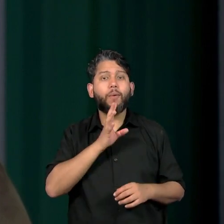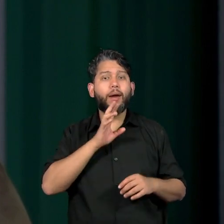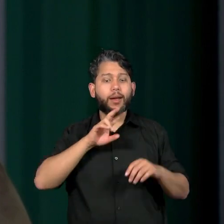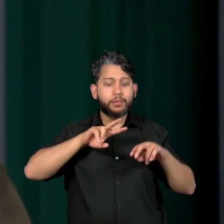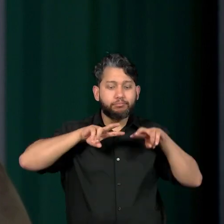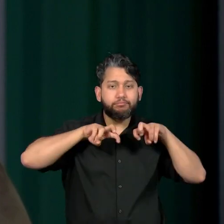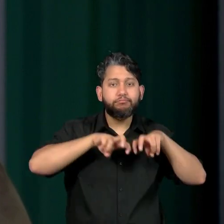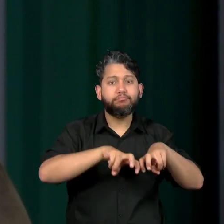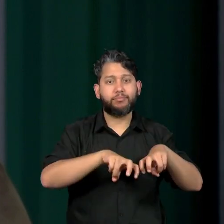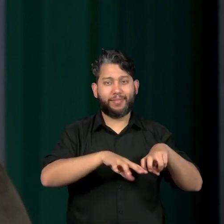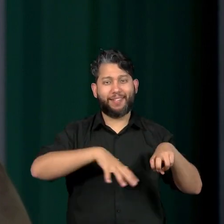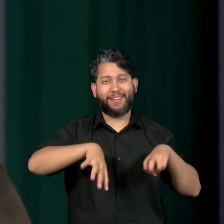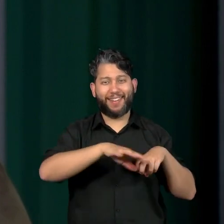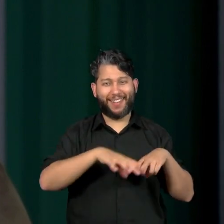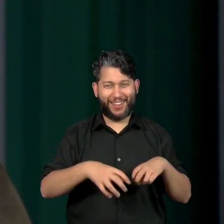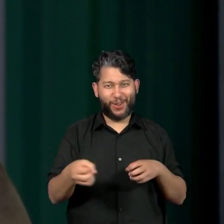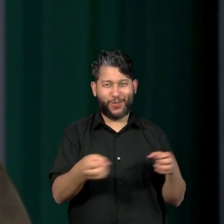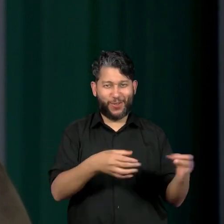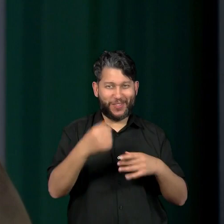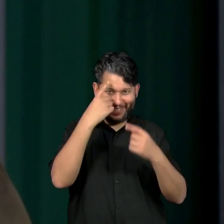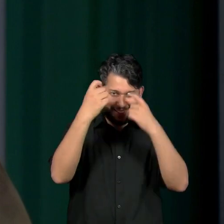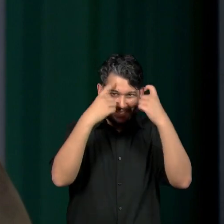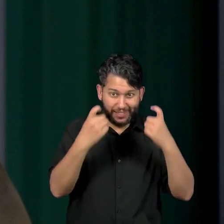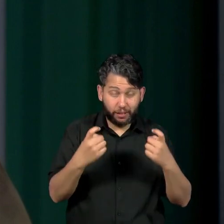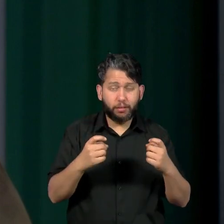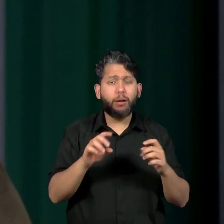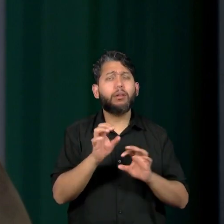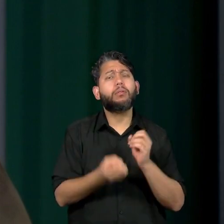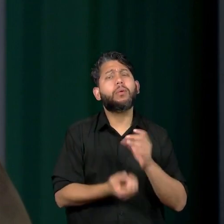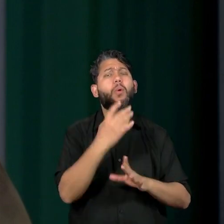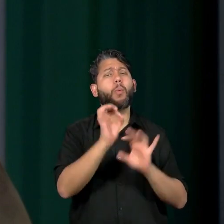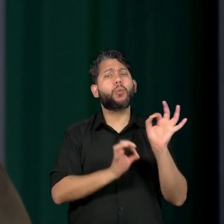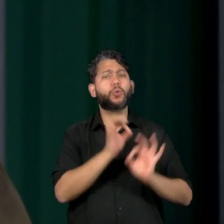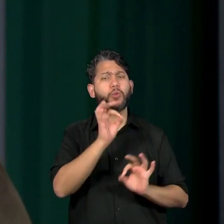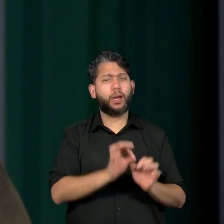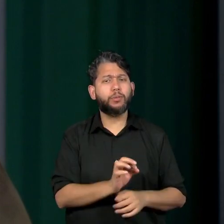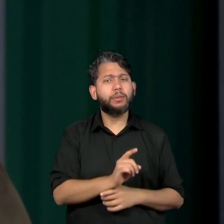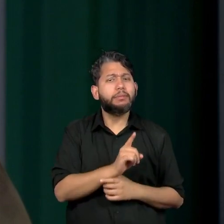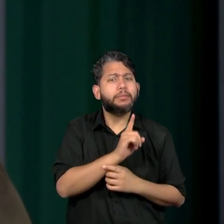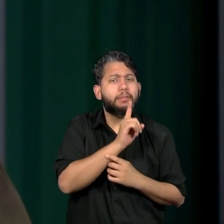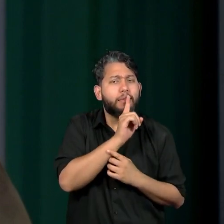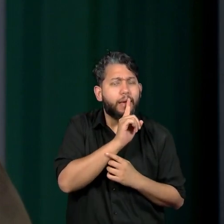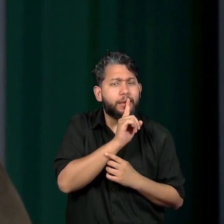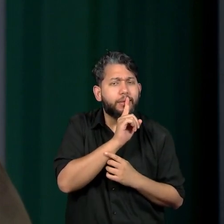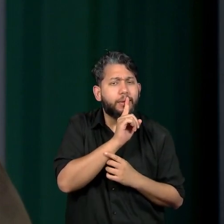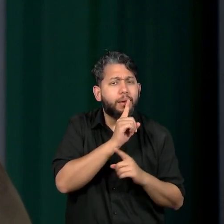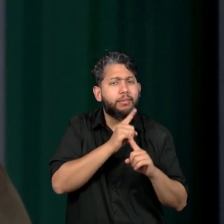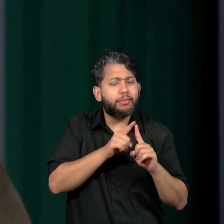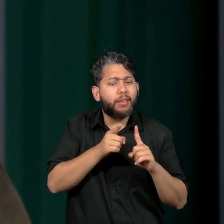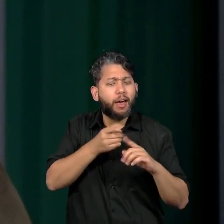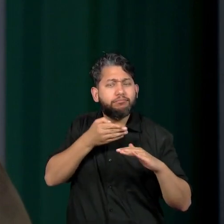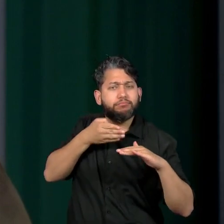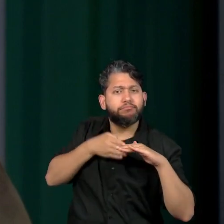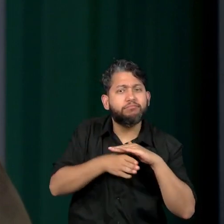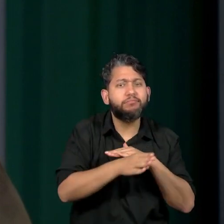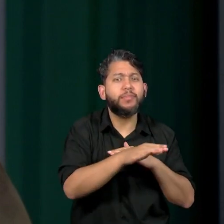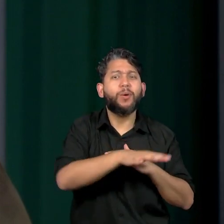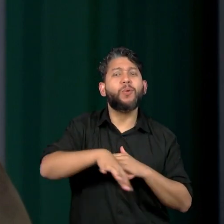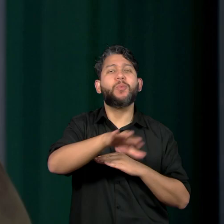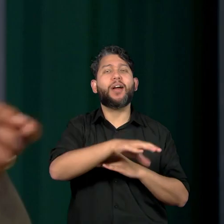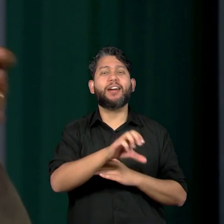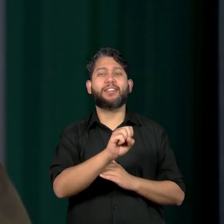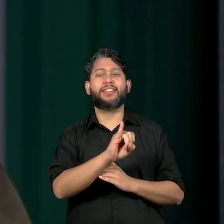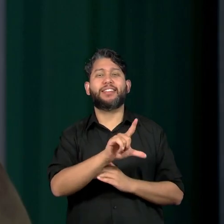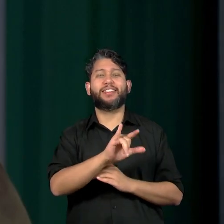inovação, desenvolveu o projeto do Silêncio ao Silício. Para entender mais o impacto do projeto, eu vou convidar a